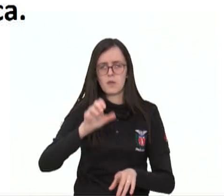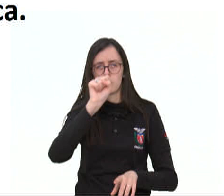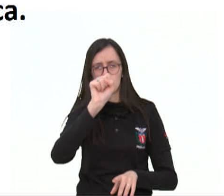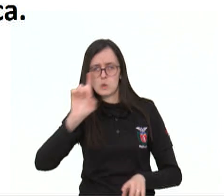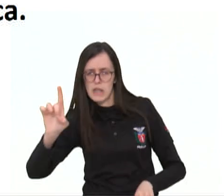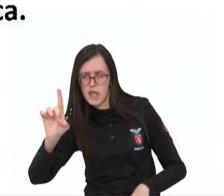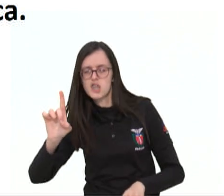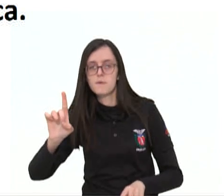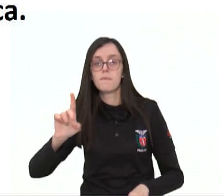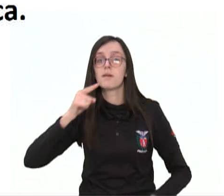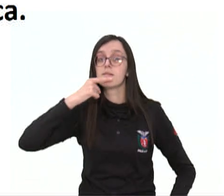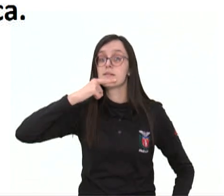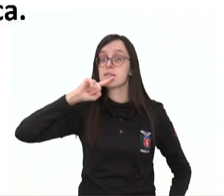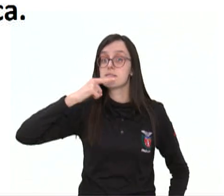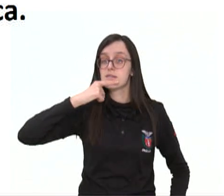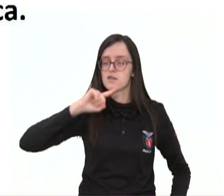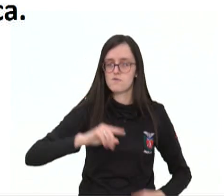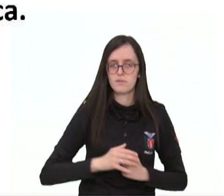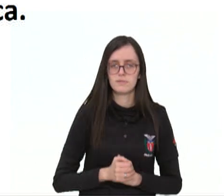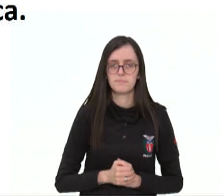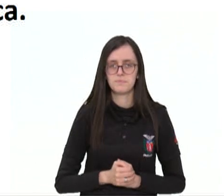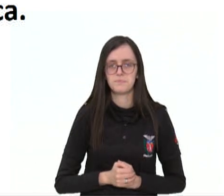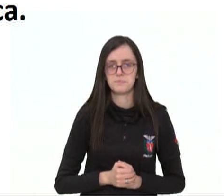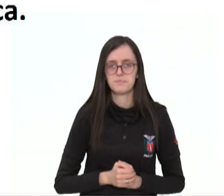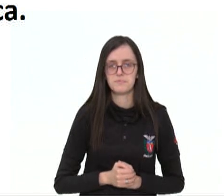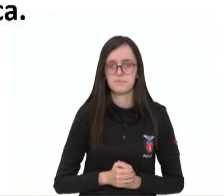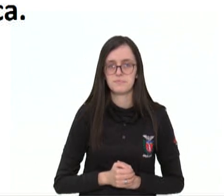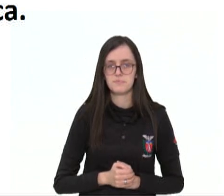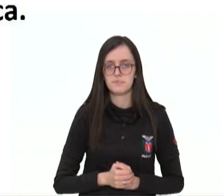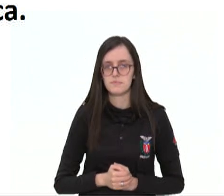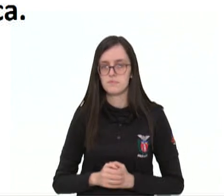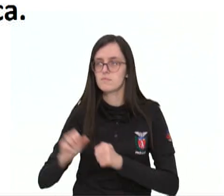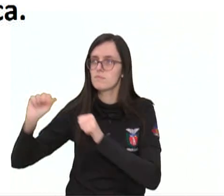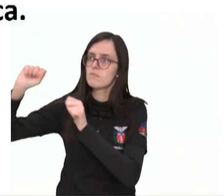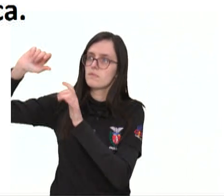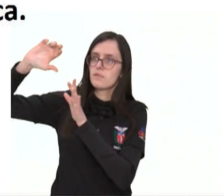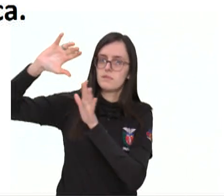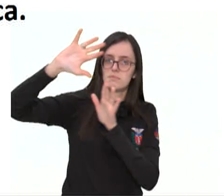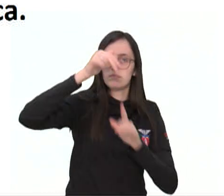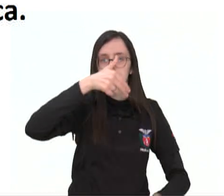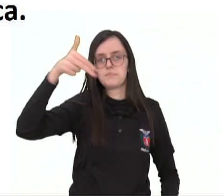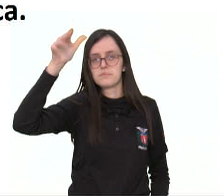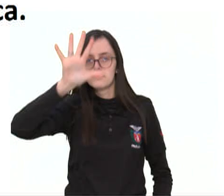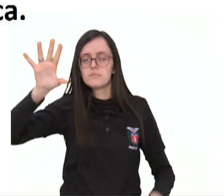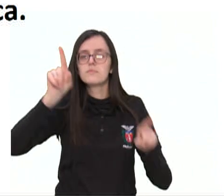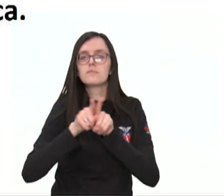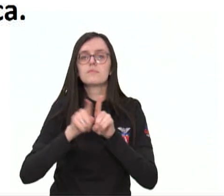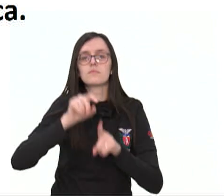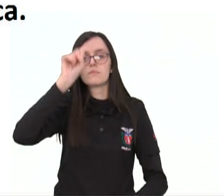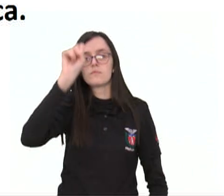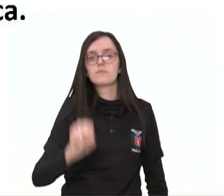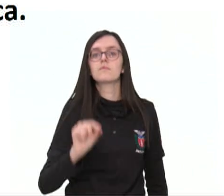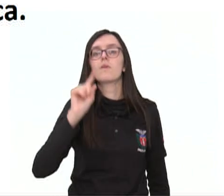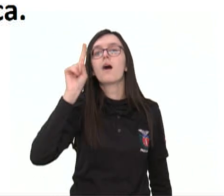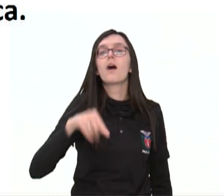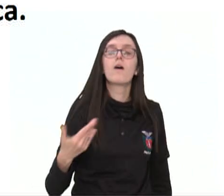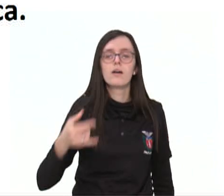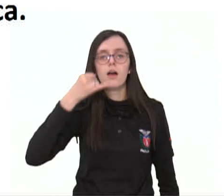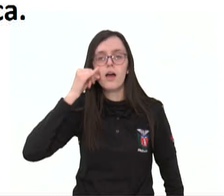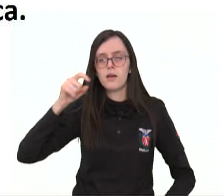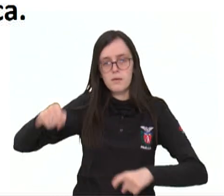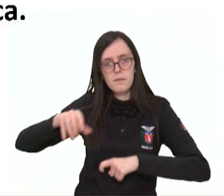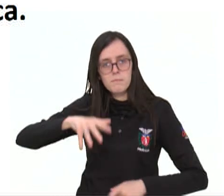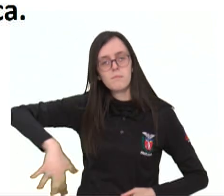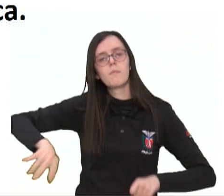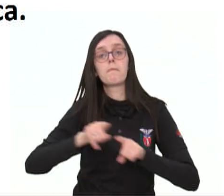Sudeste, cana-de-açúcar. Vindo para o interior do Nordeste e na região Sul, pecuária.